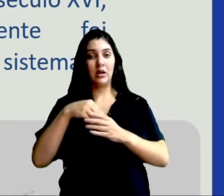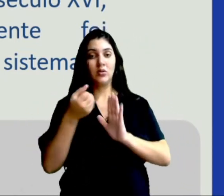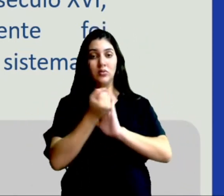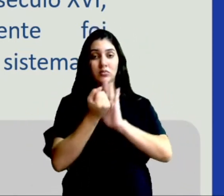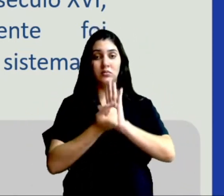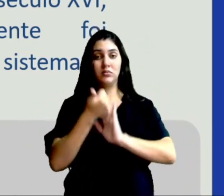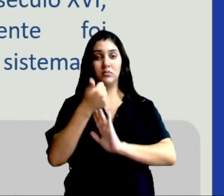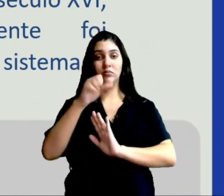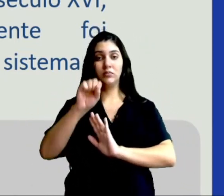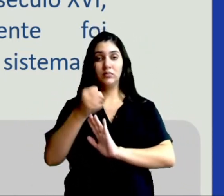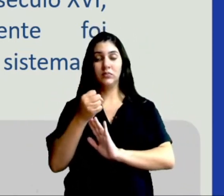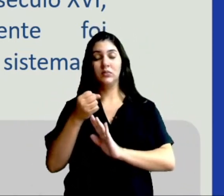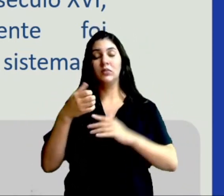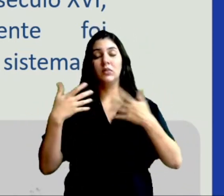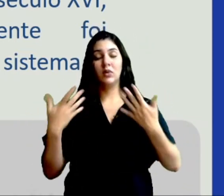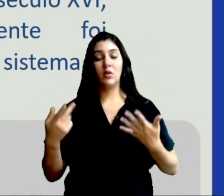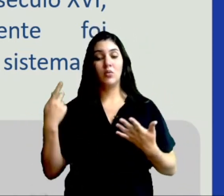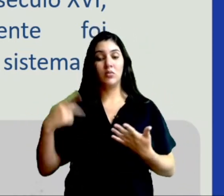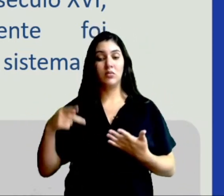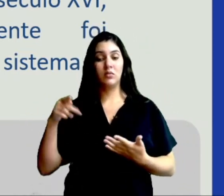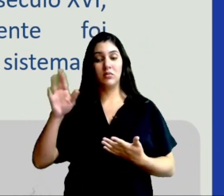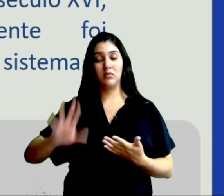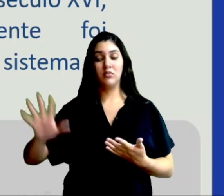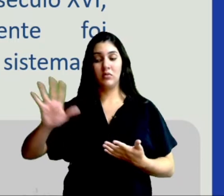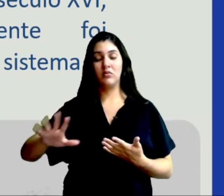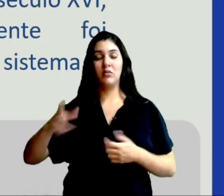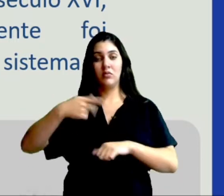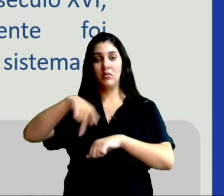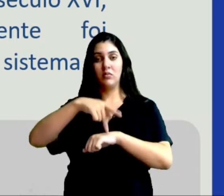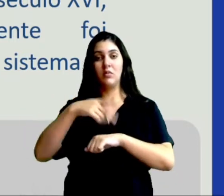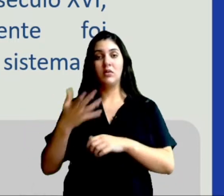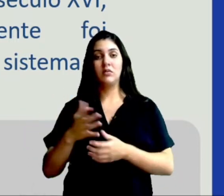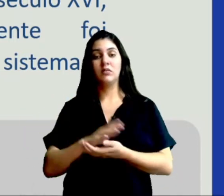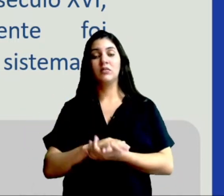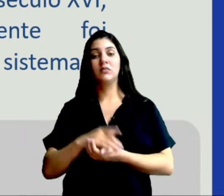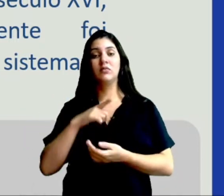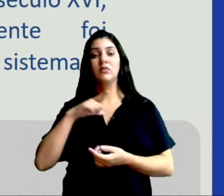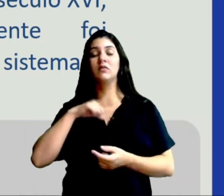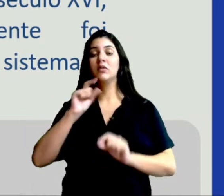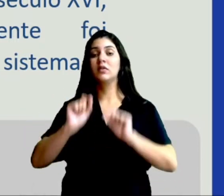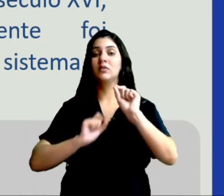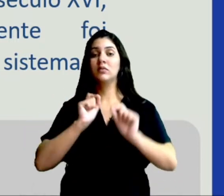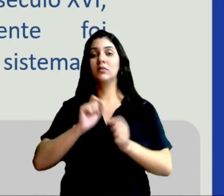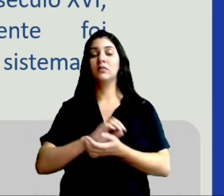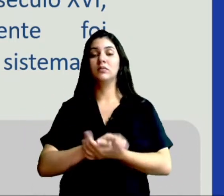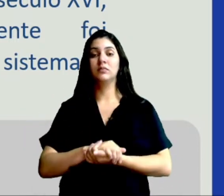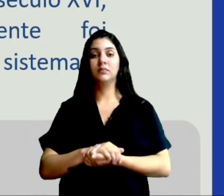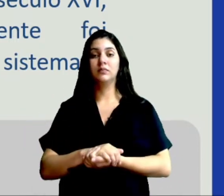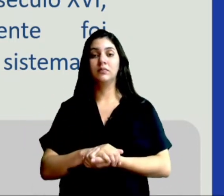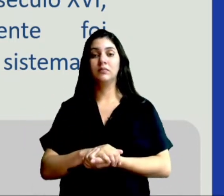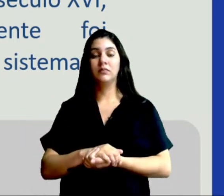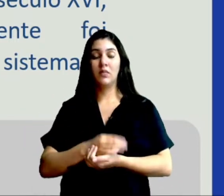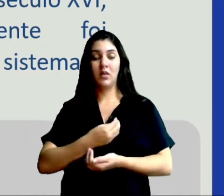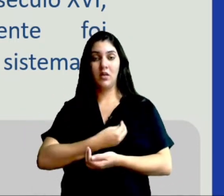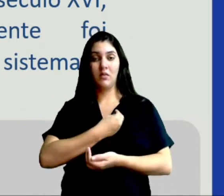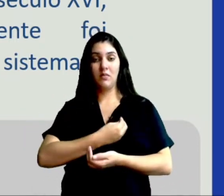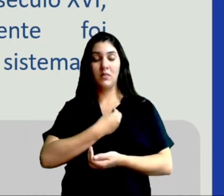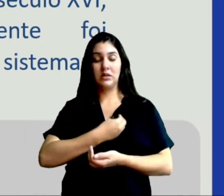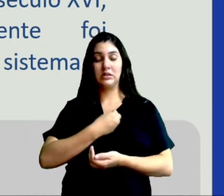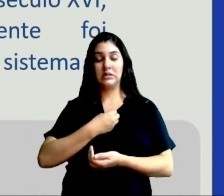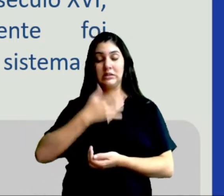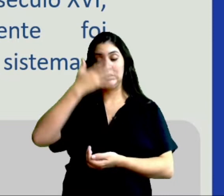XVIII. Então, nessas regiões, nesse país, né, eles tiveram a presença europeia,